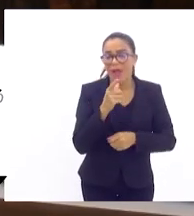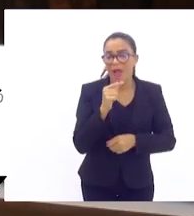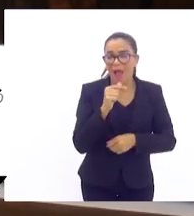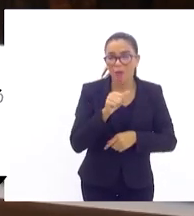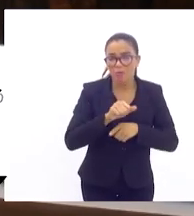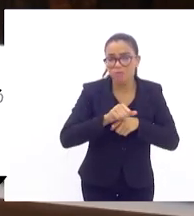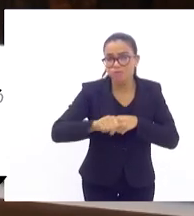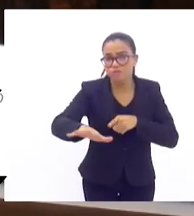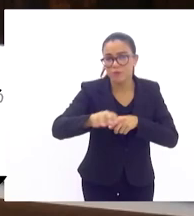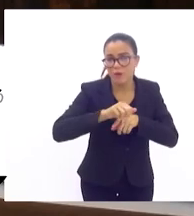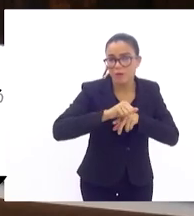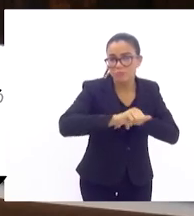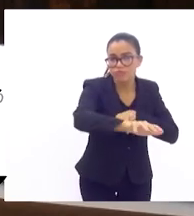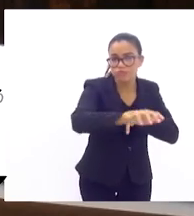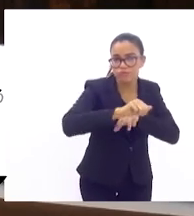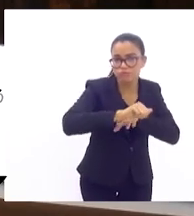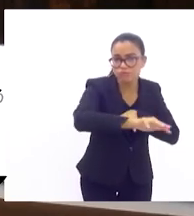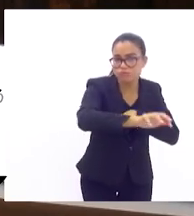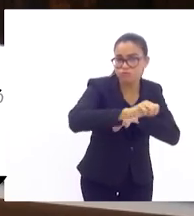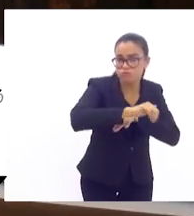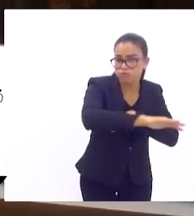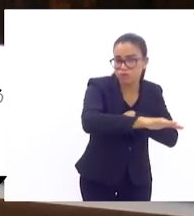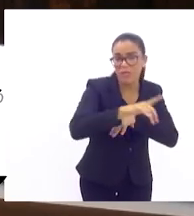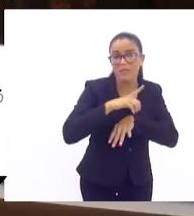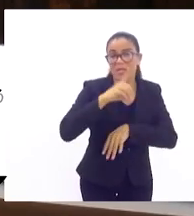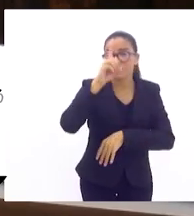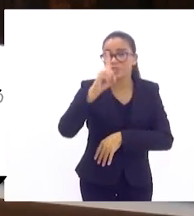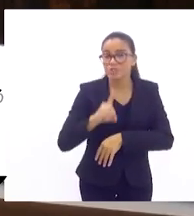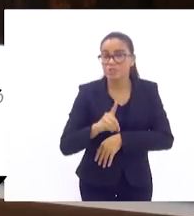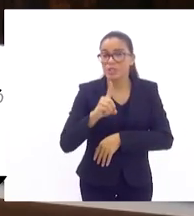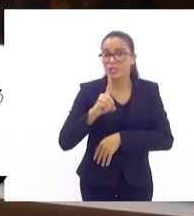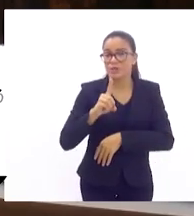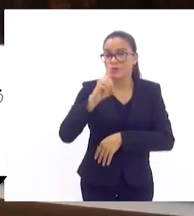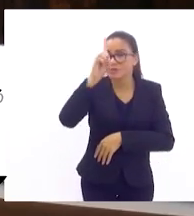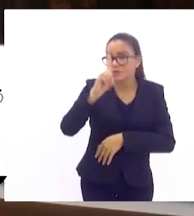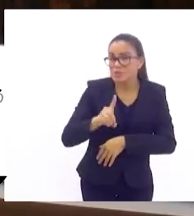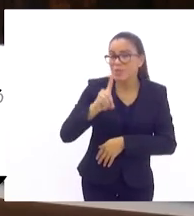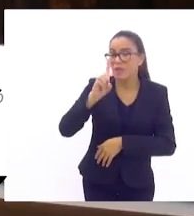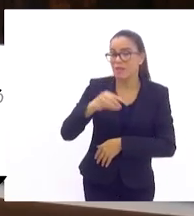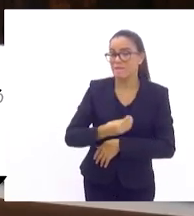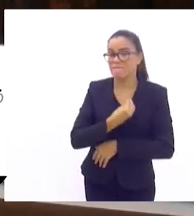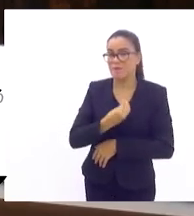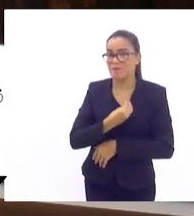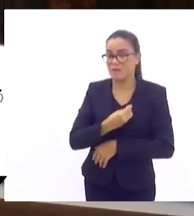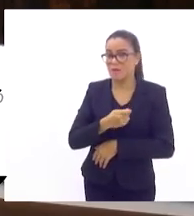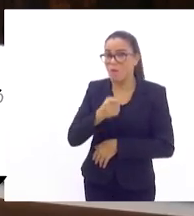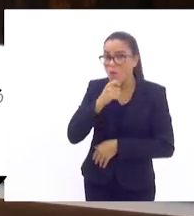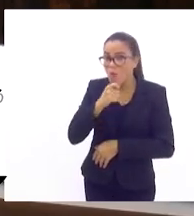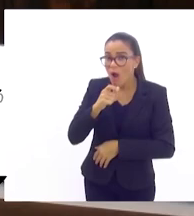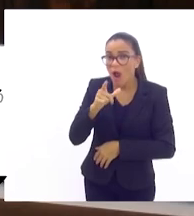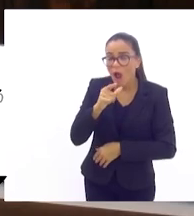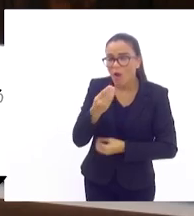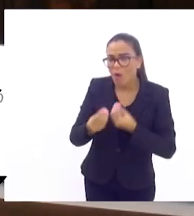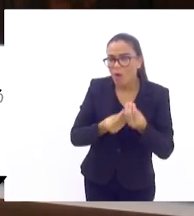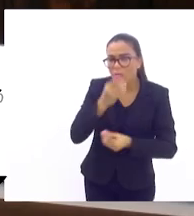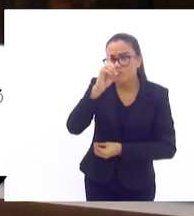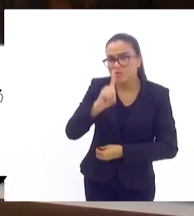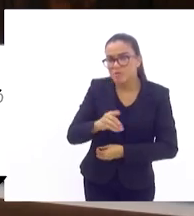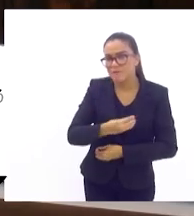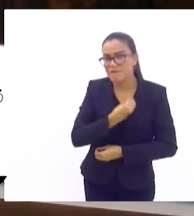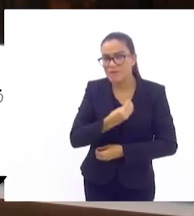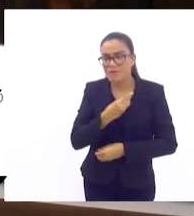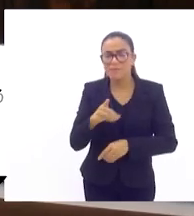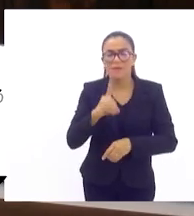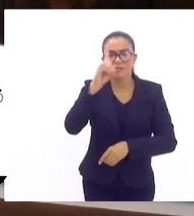potável, ela engloba diversos direitos fundamentais, né? O próprio direito à vida, sem a água não há vida, direito à saúde, direito ao